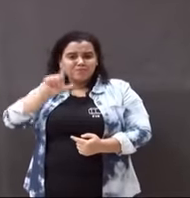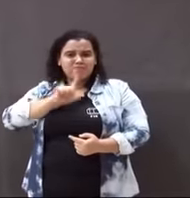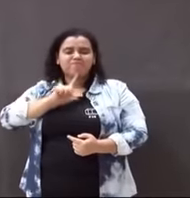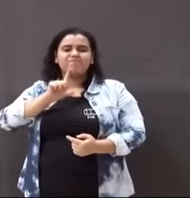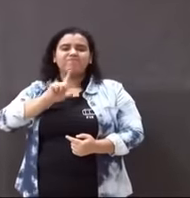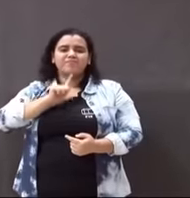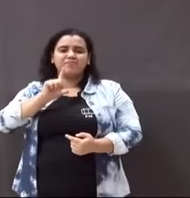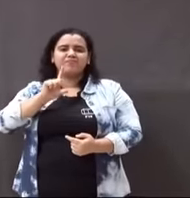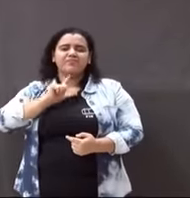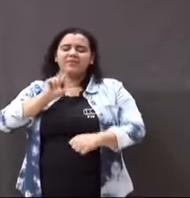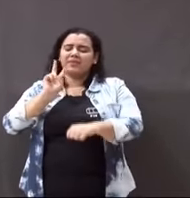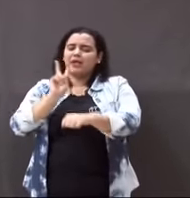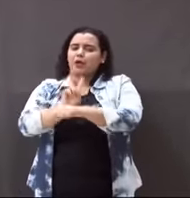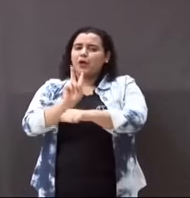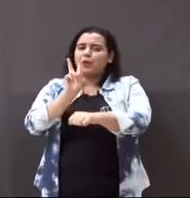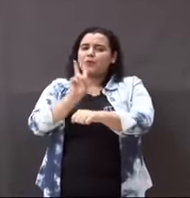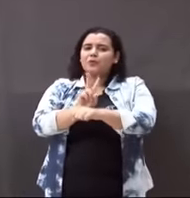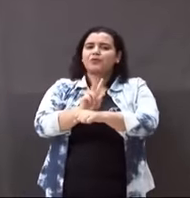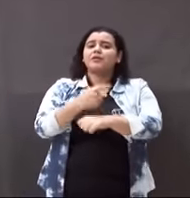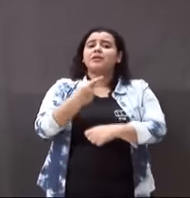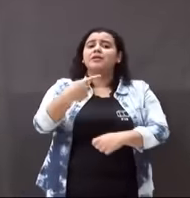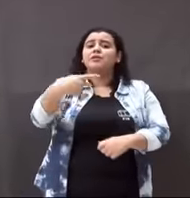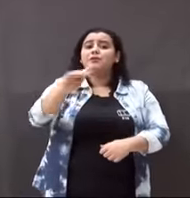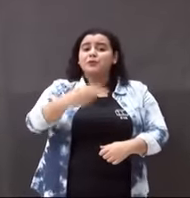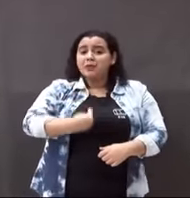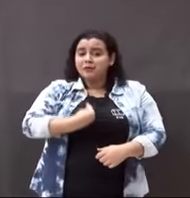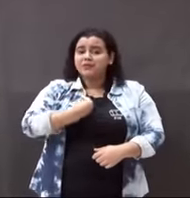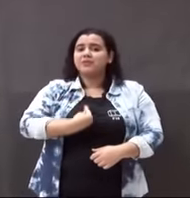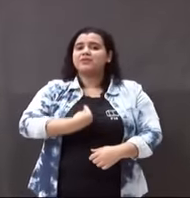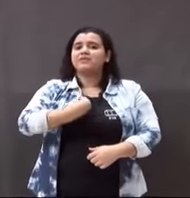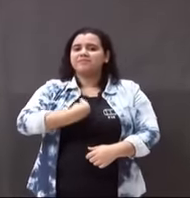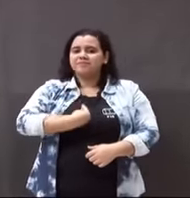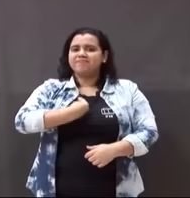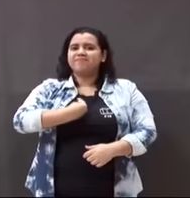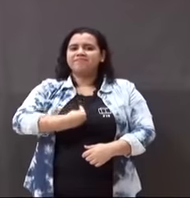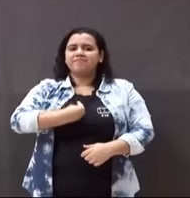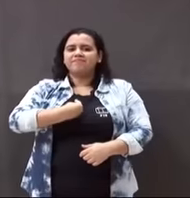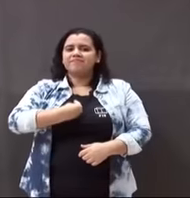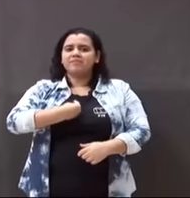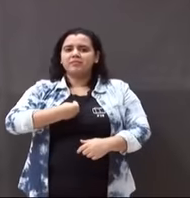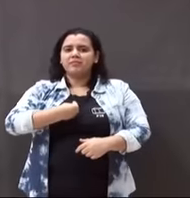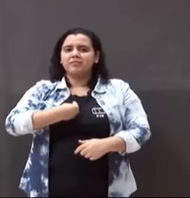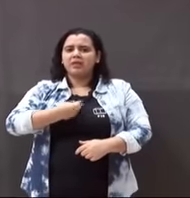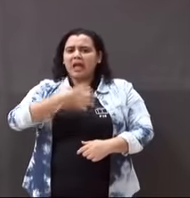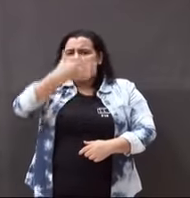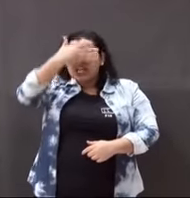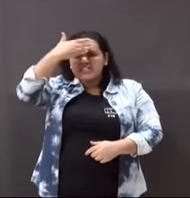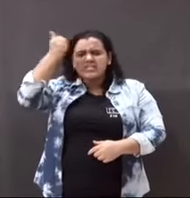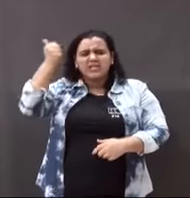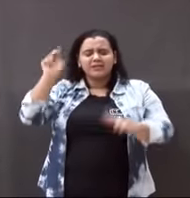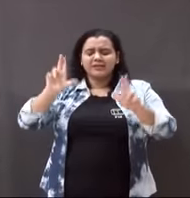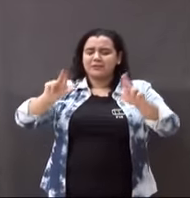Elias, que cuida de você, que tem mais gente pra chegar e nunca te esqueceu.